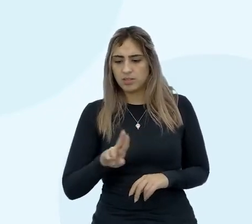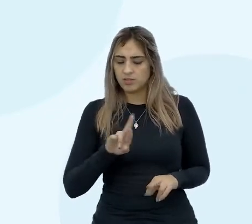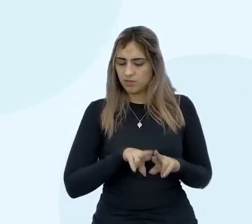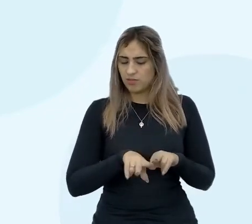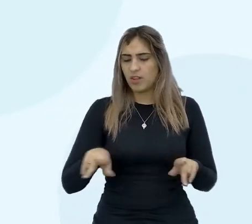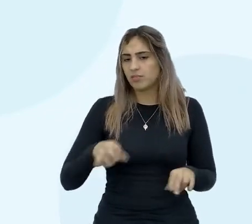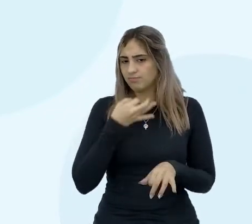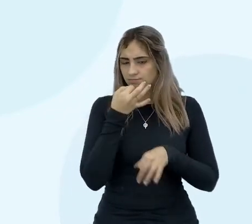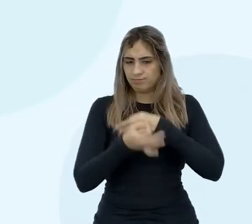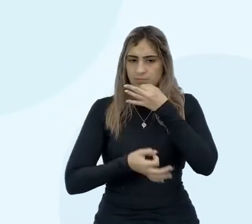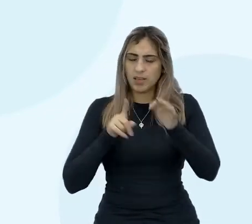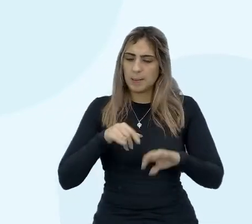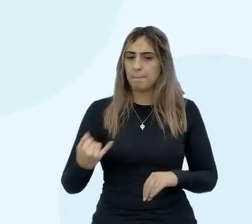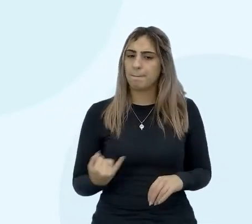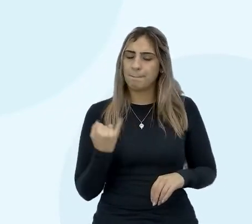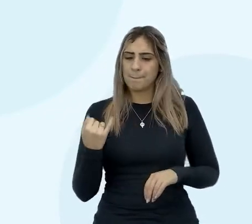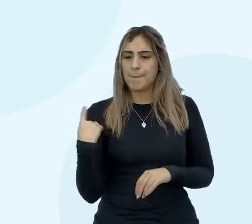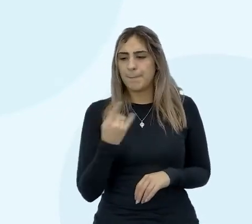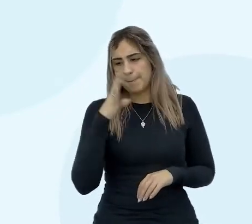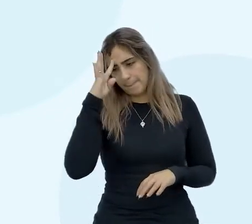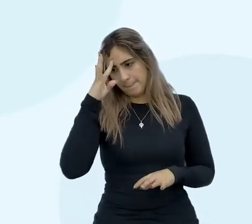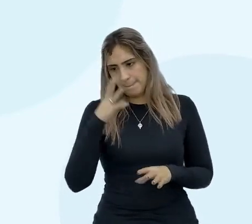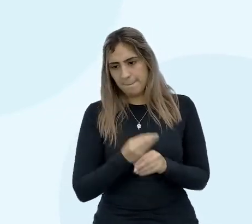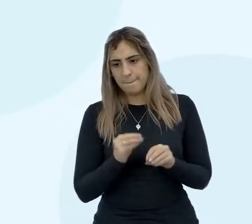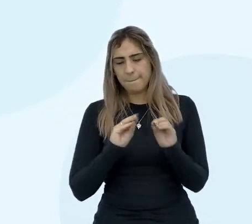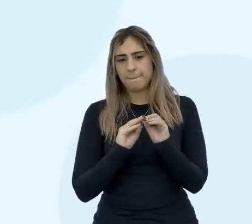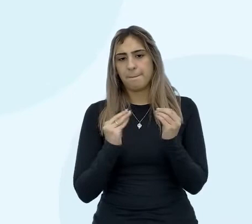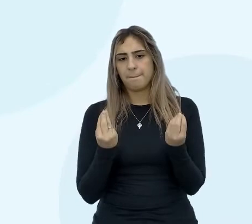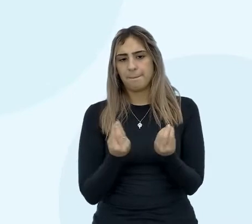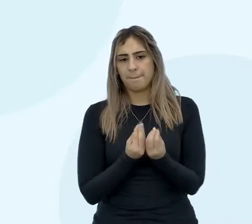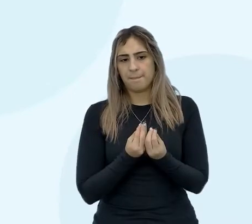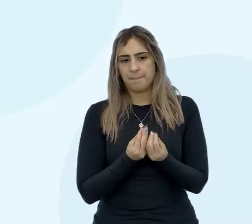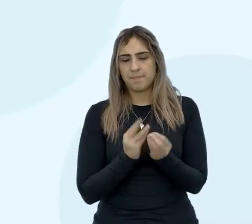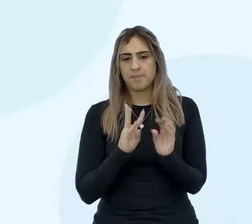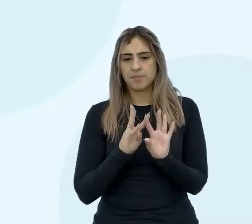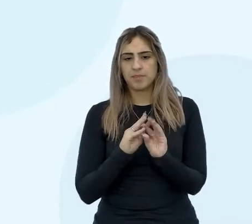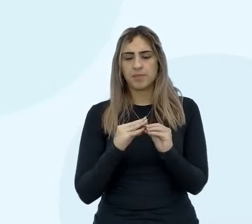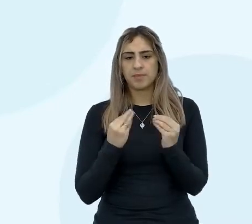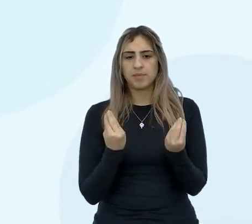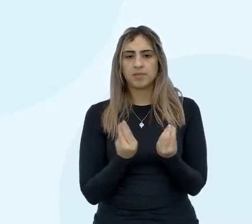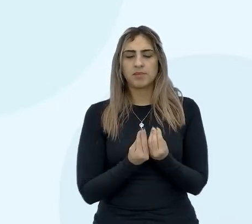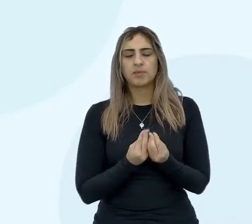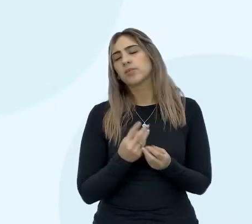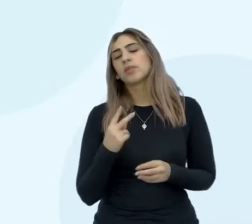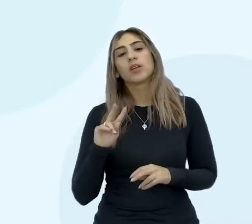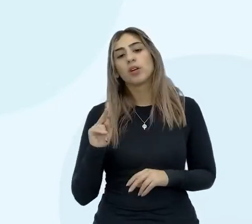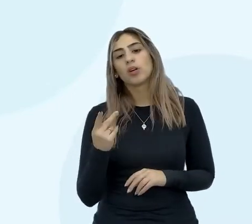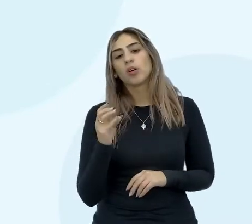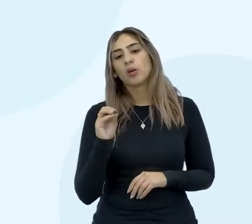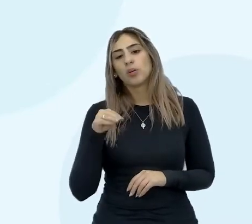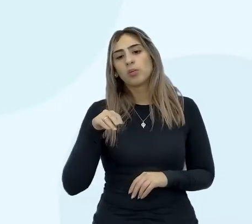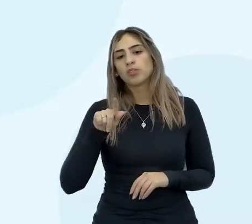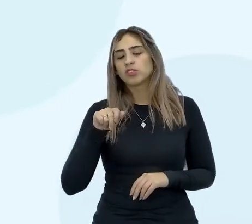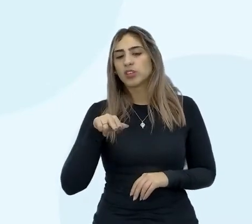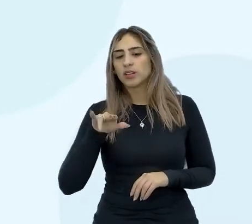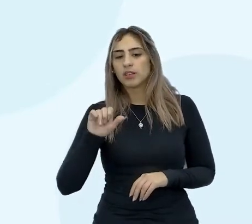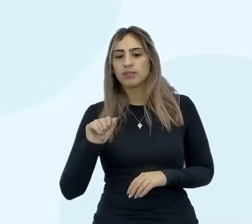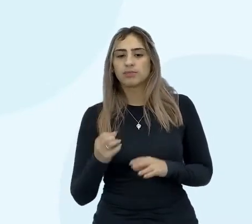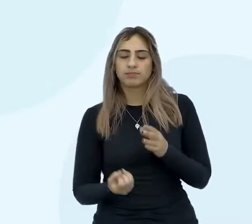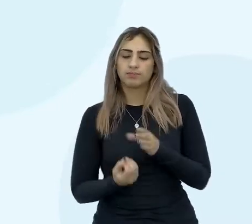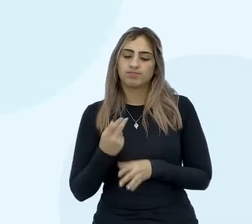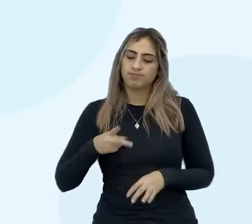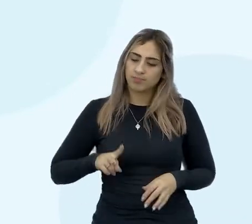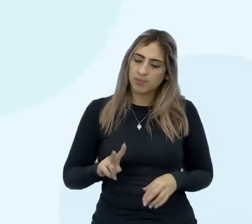outros critérios. Então, é importante a gente entender o que significa. Então, quando a gente fala de mistura homogênea, eu tô falando que tá formando a